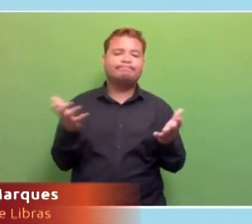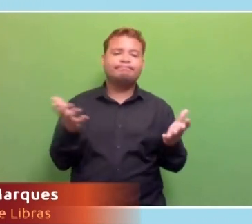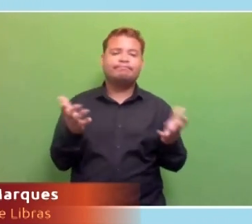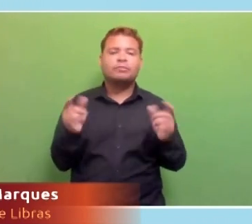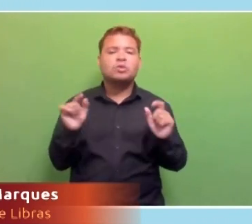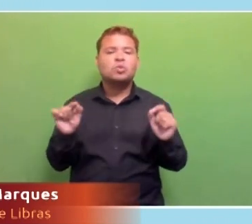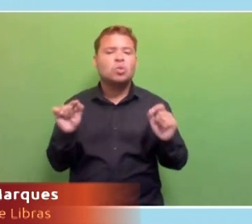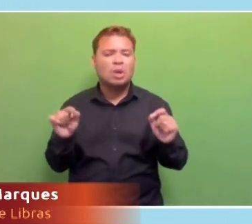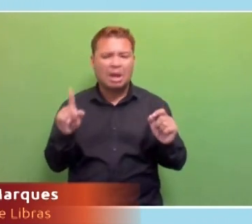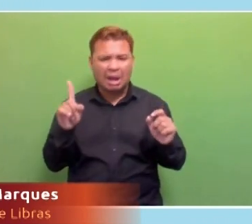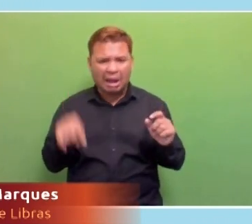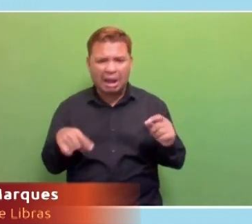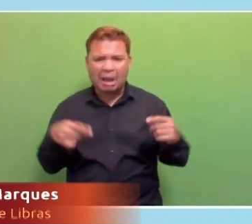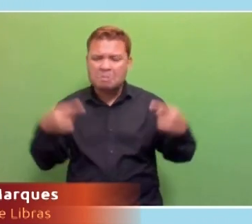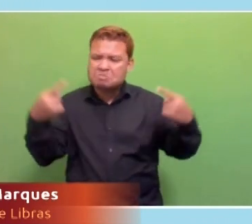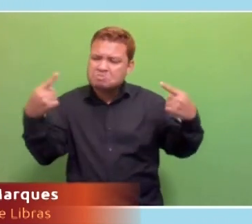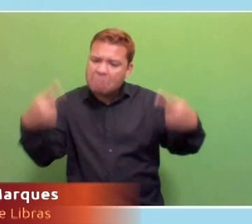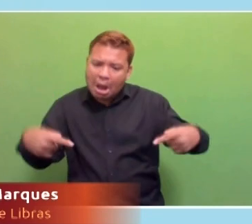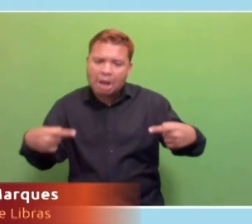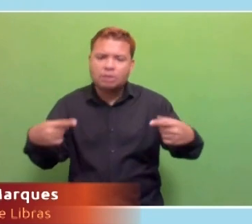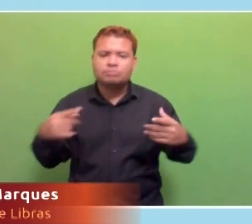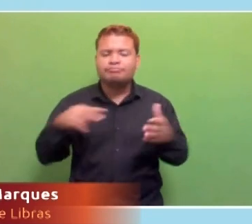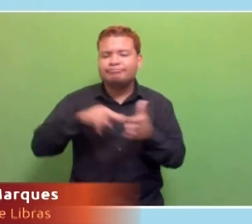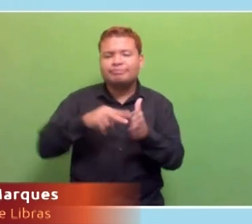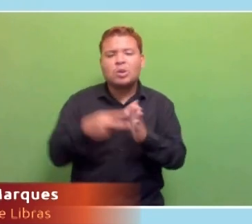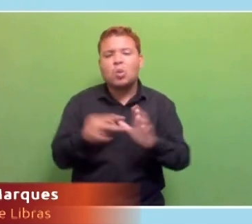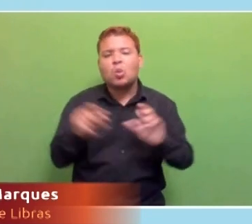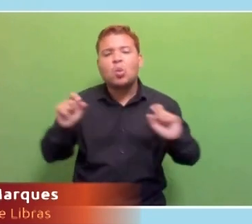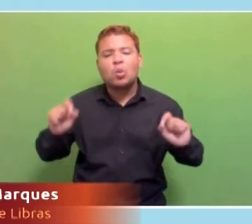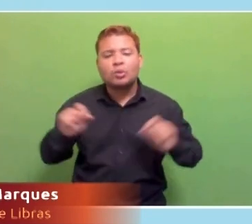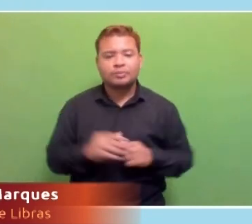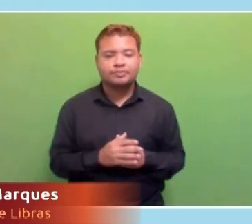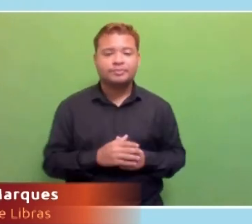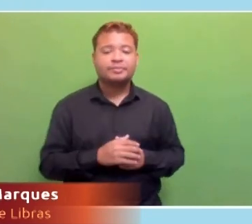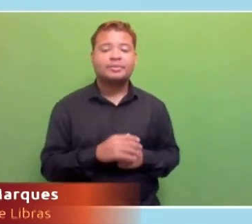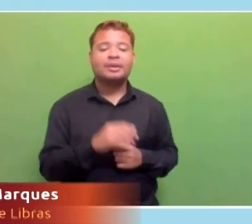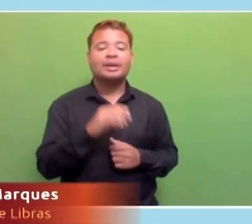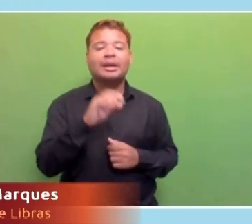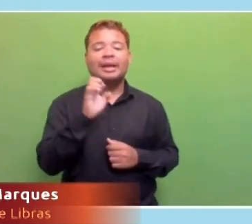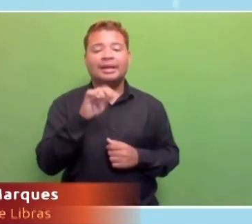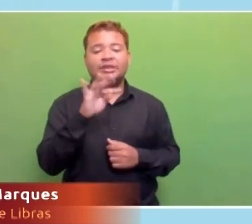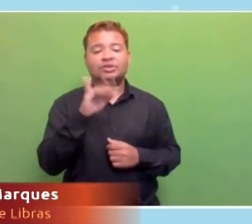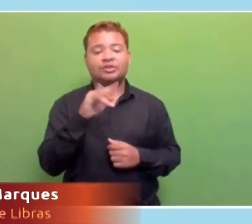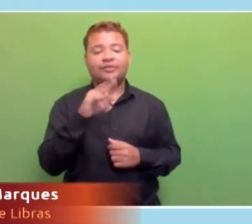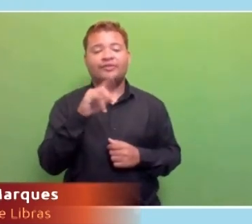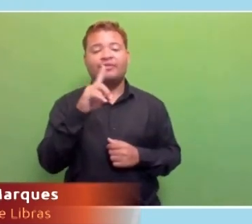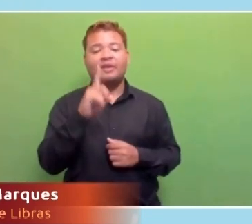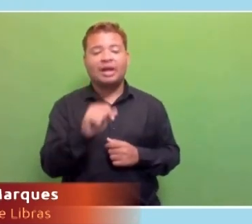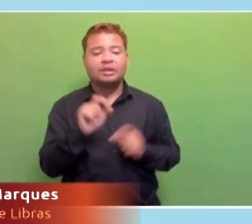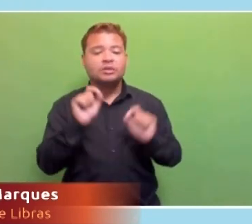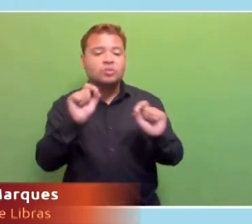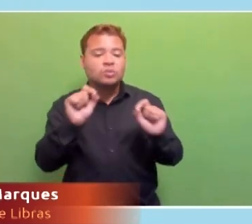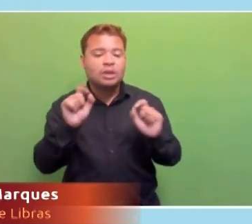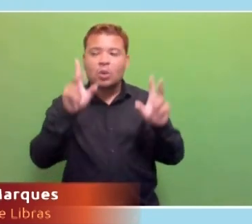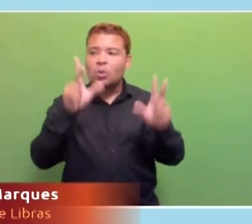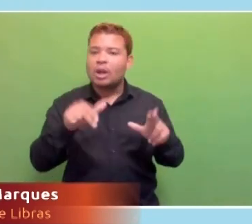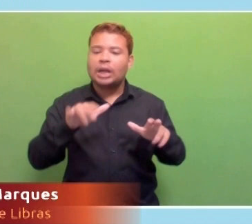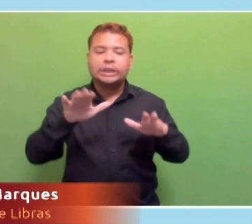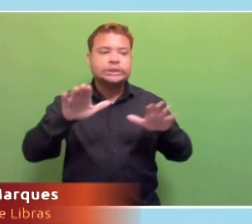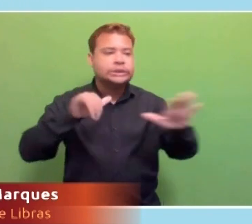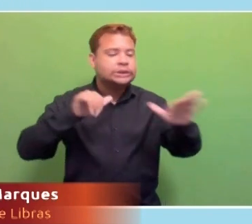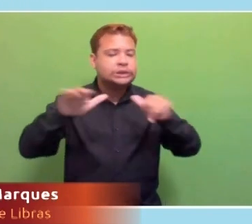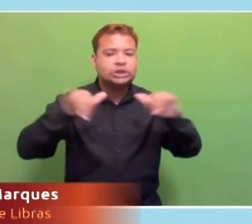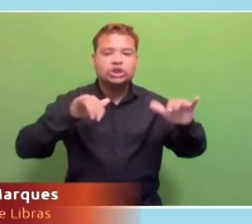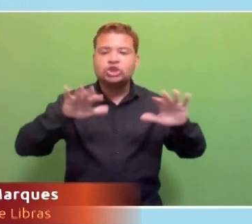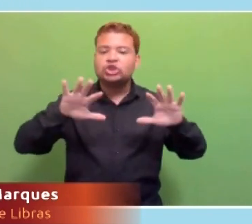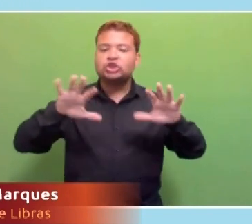de um povo contra o outro, o que significa? A intifada é uma conclamação, um chamado, né, de líderes islâmicos